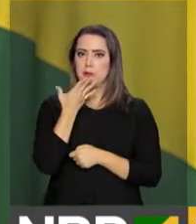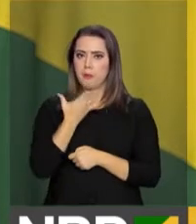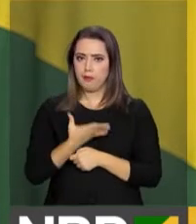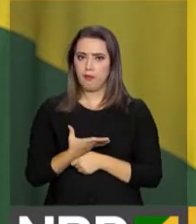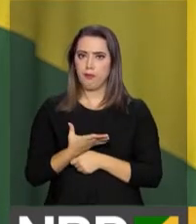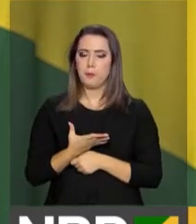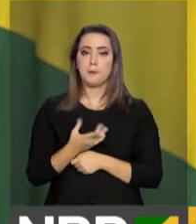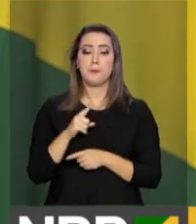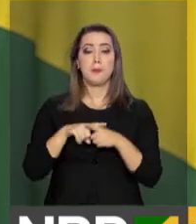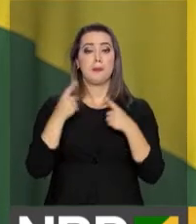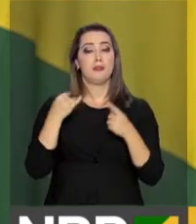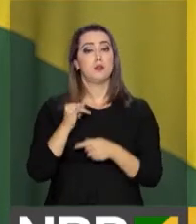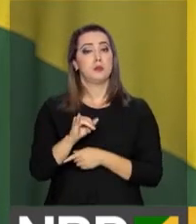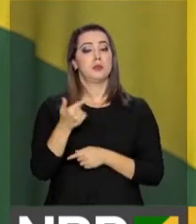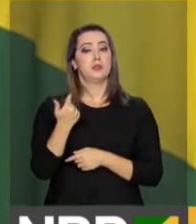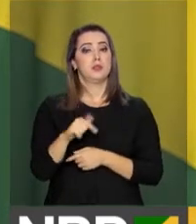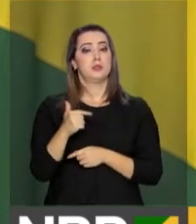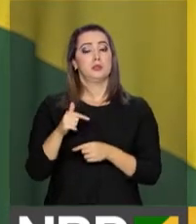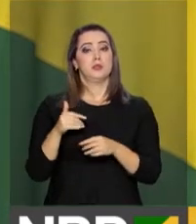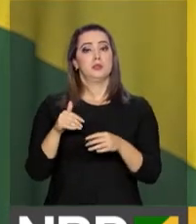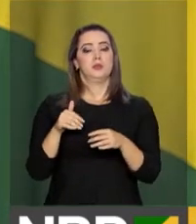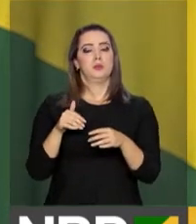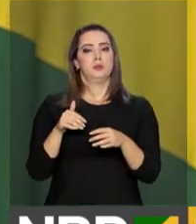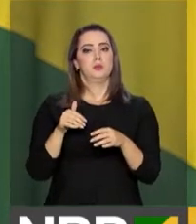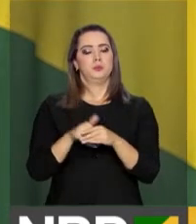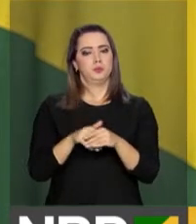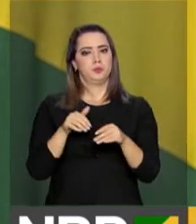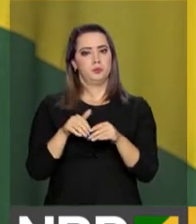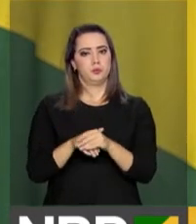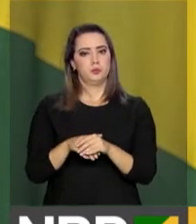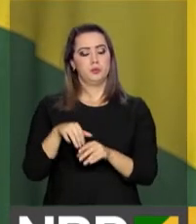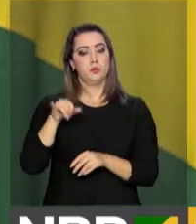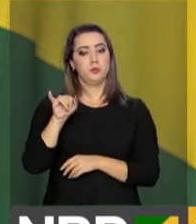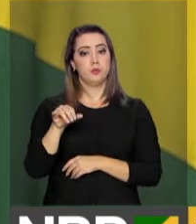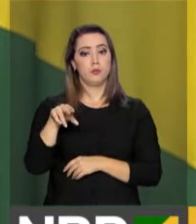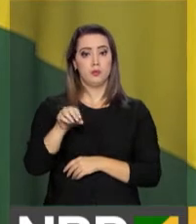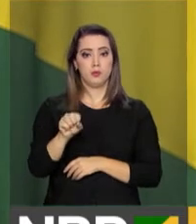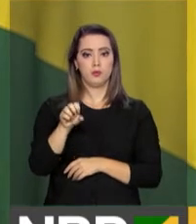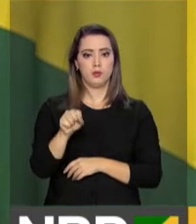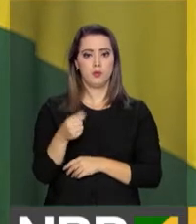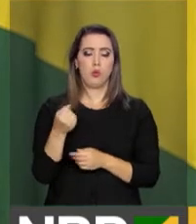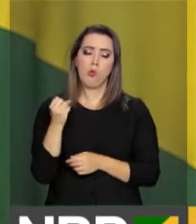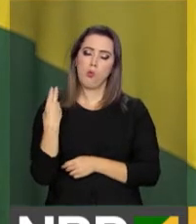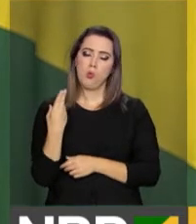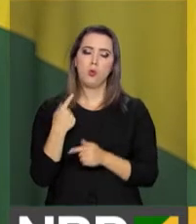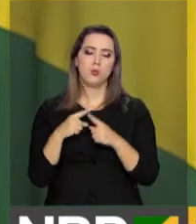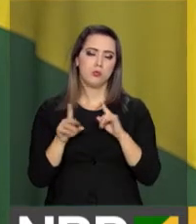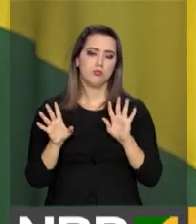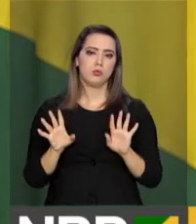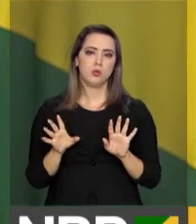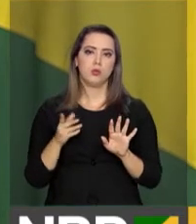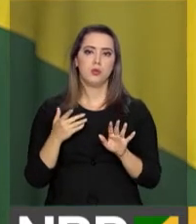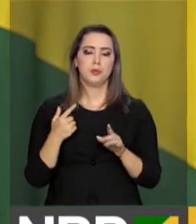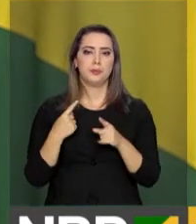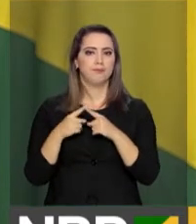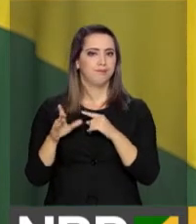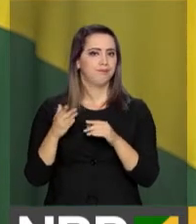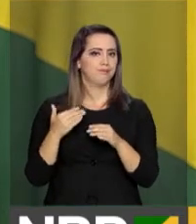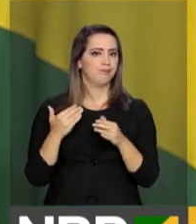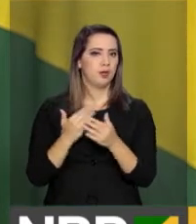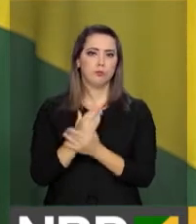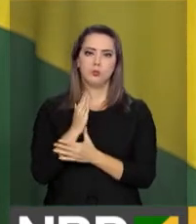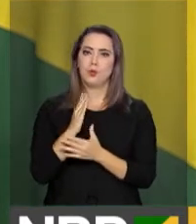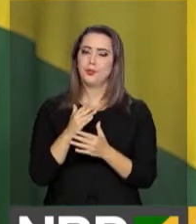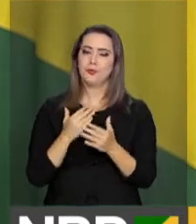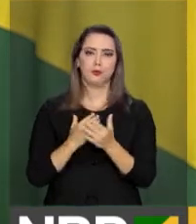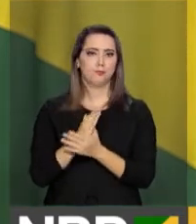nós não votar não observe se não conseguir votar a previdência ou se reprovar a sistema previdenciário é